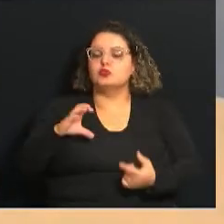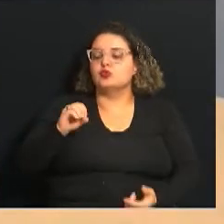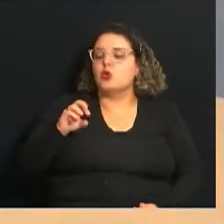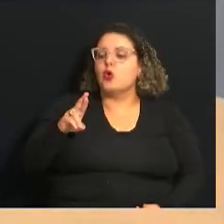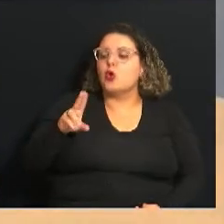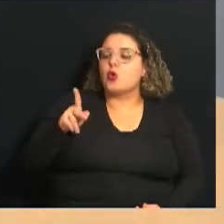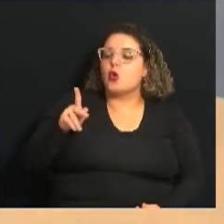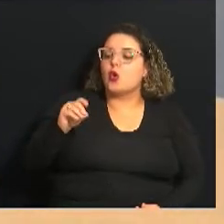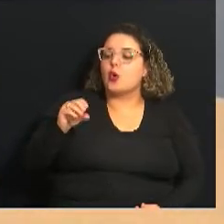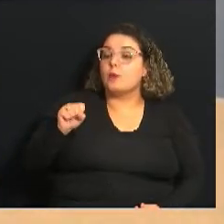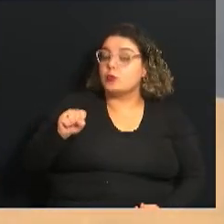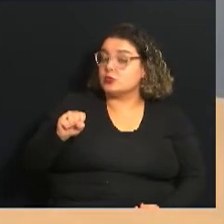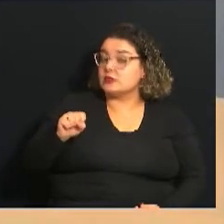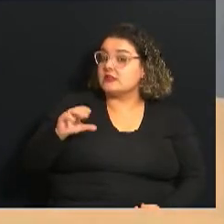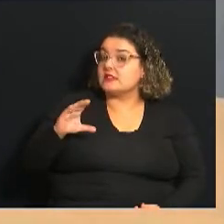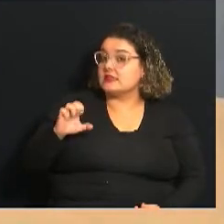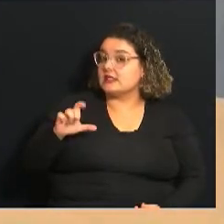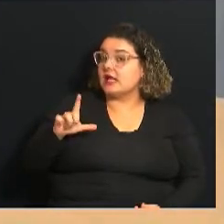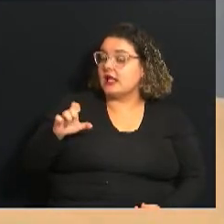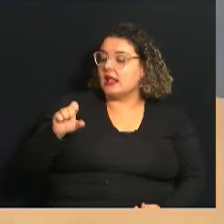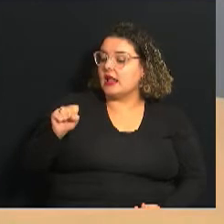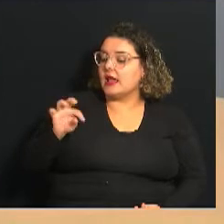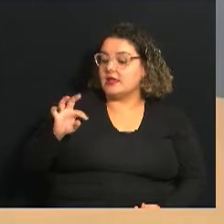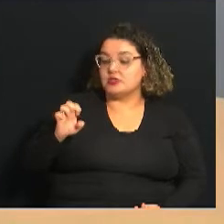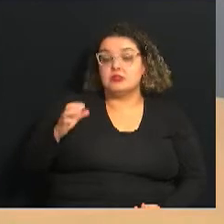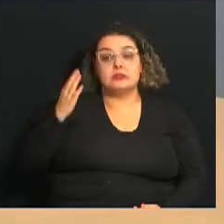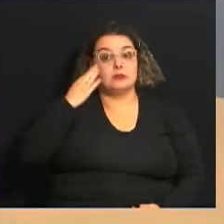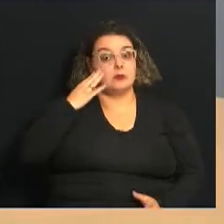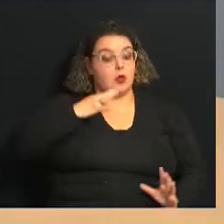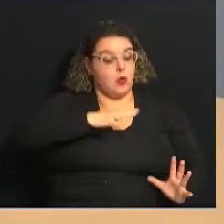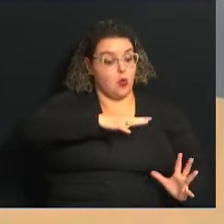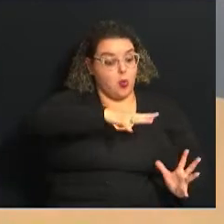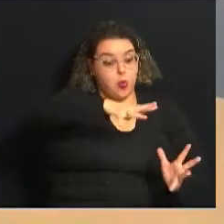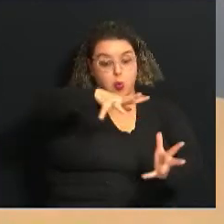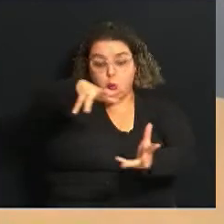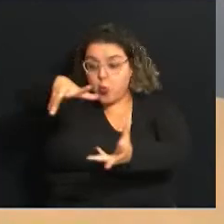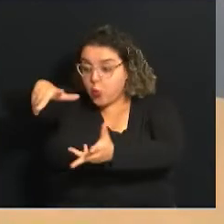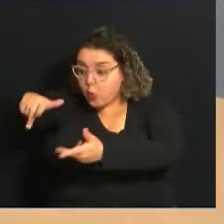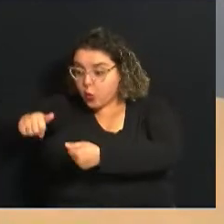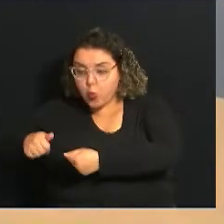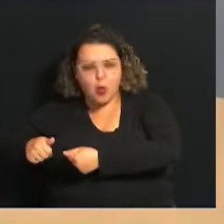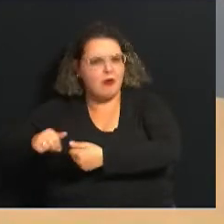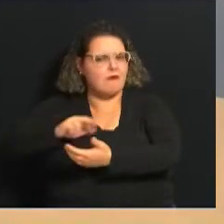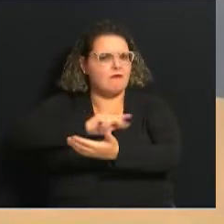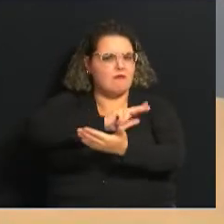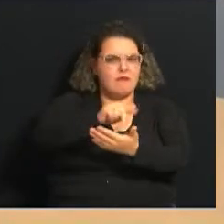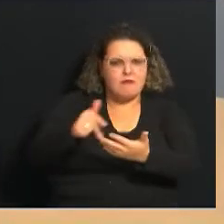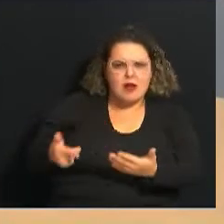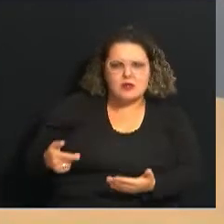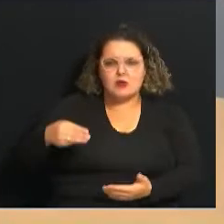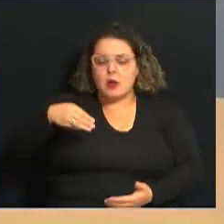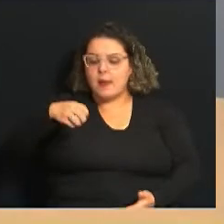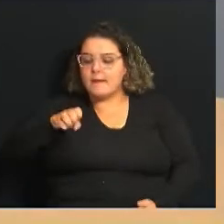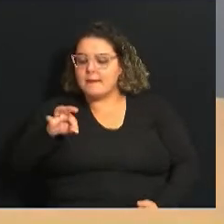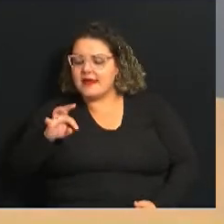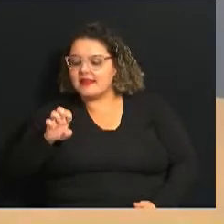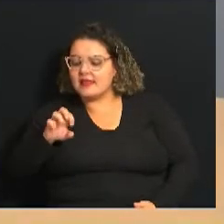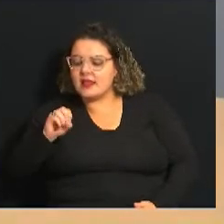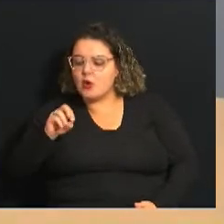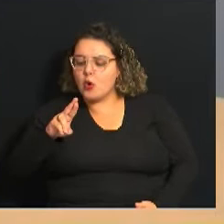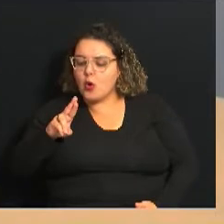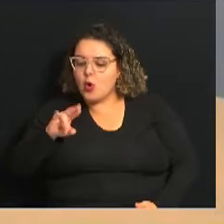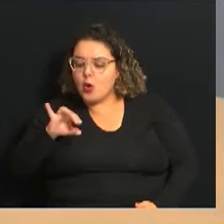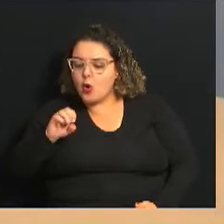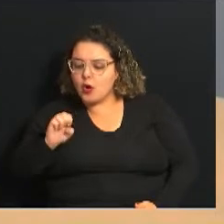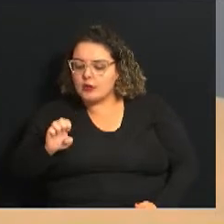que o espaço é enorme, que tem meteoro, meteorito, asteroide. O que caracteriza um asteroide? É